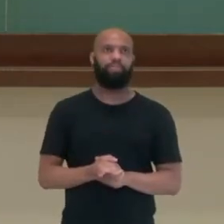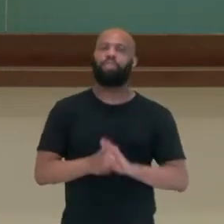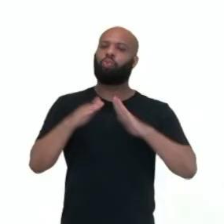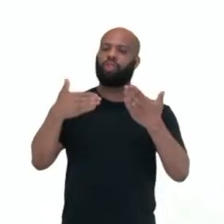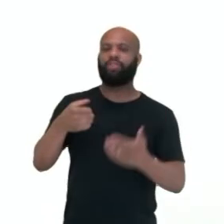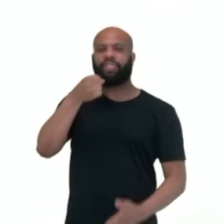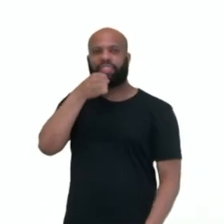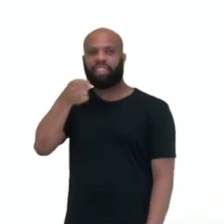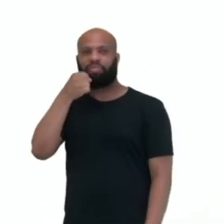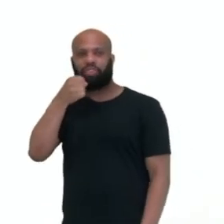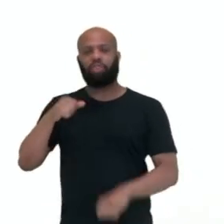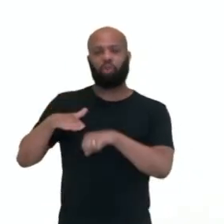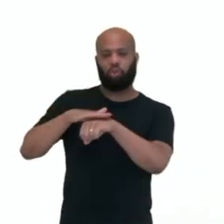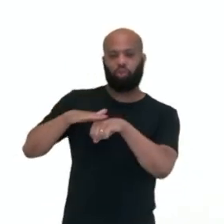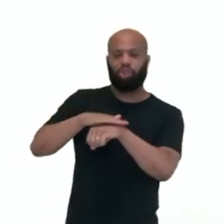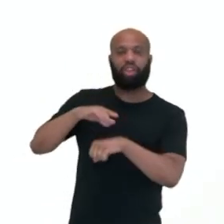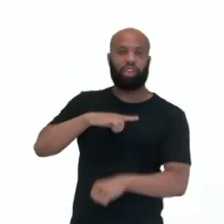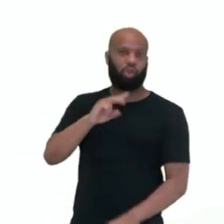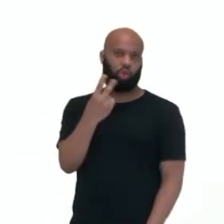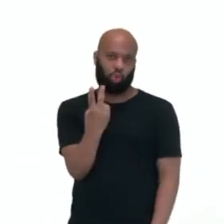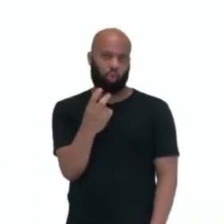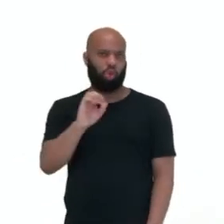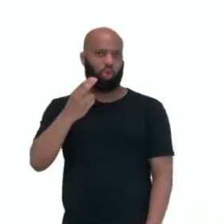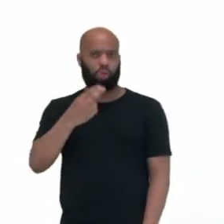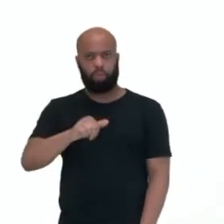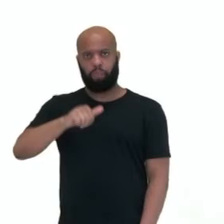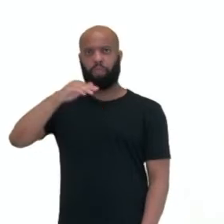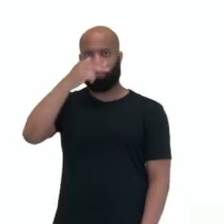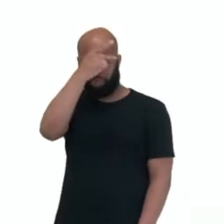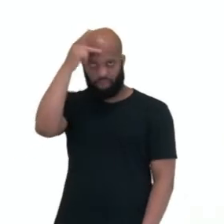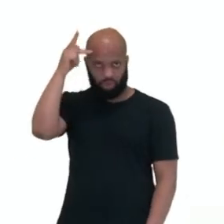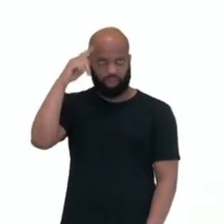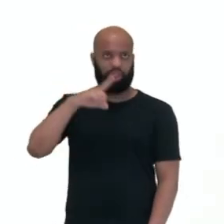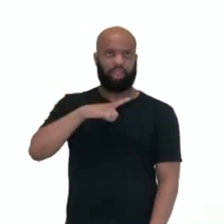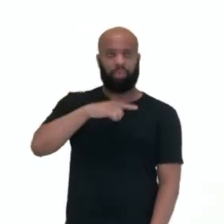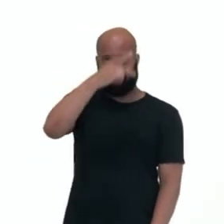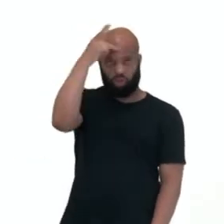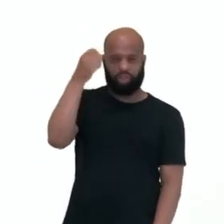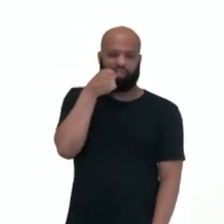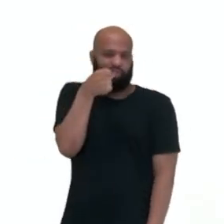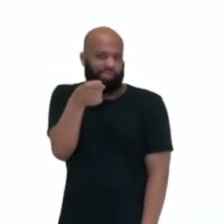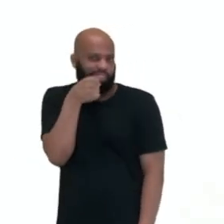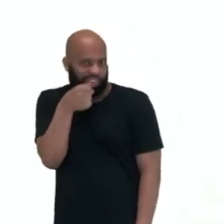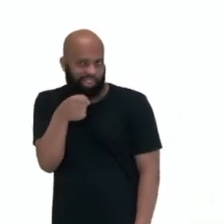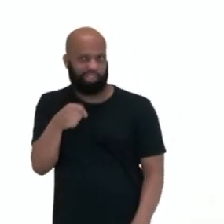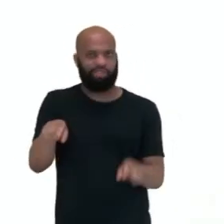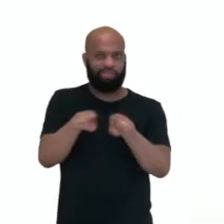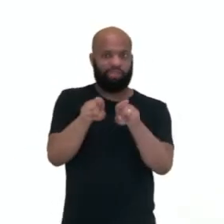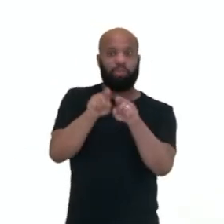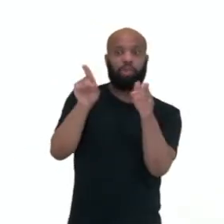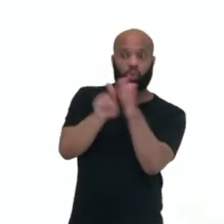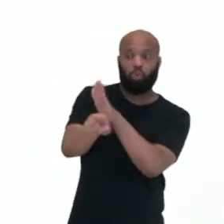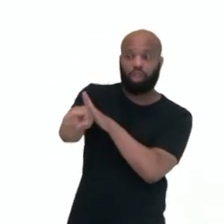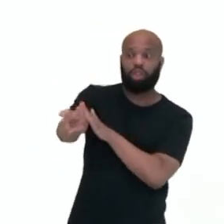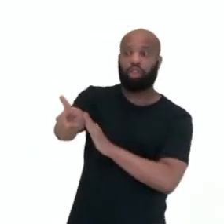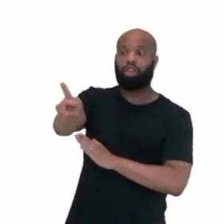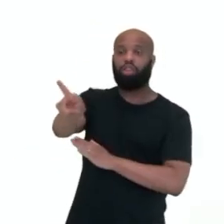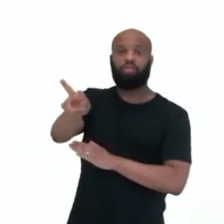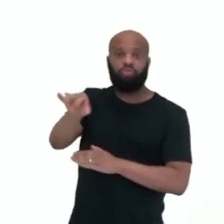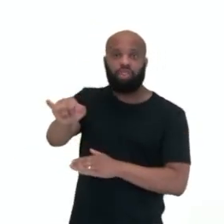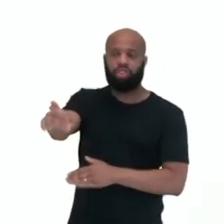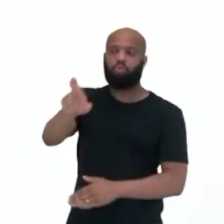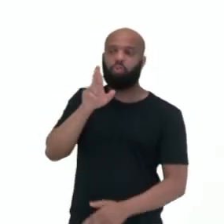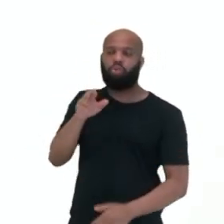a entrevista é um diálogo entre duas ou mais pessoas, entrevistadores e entrevistados. O principal objetivo é